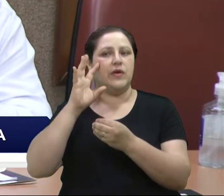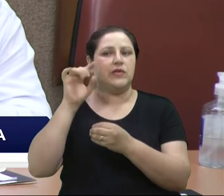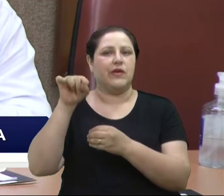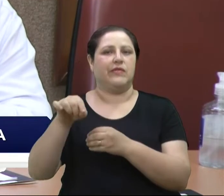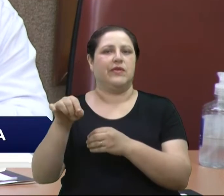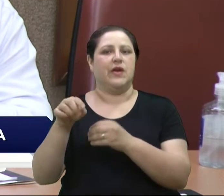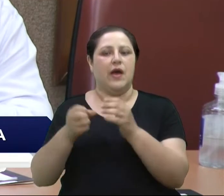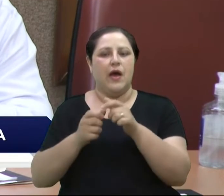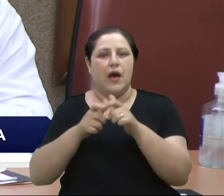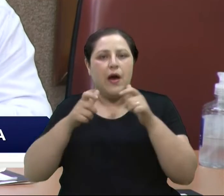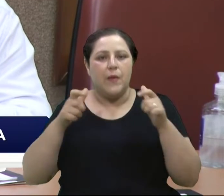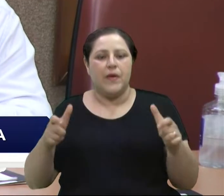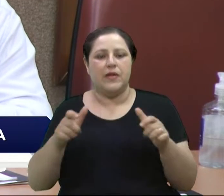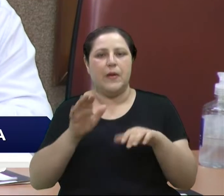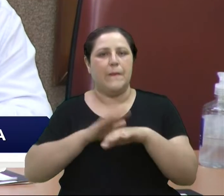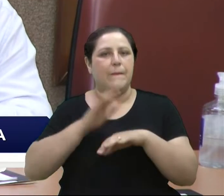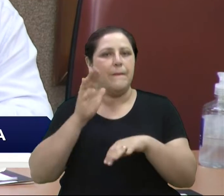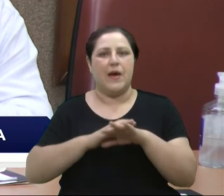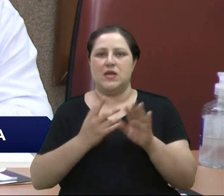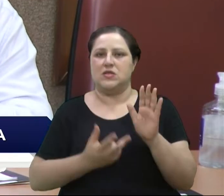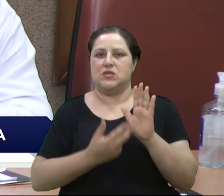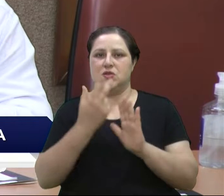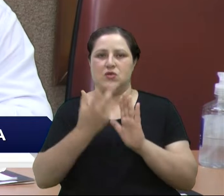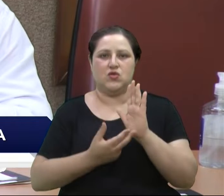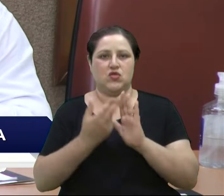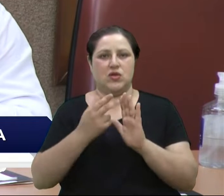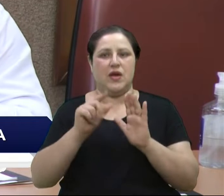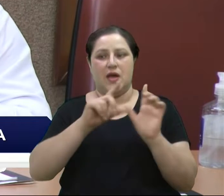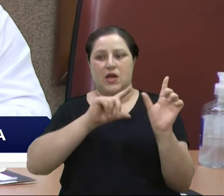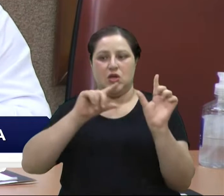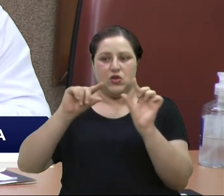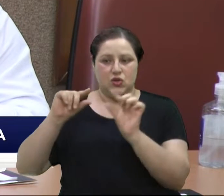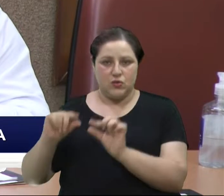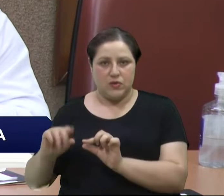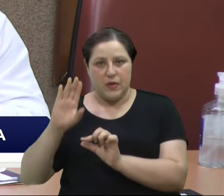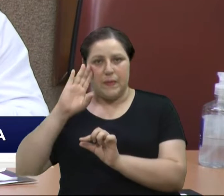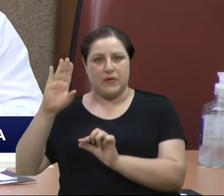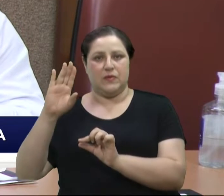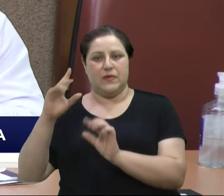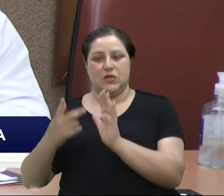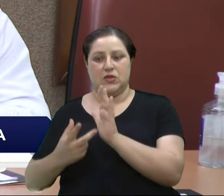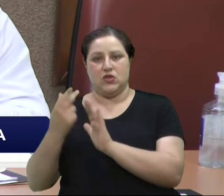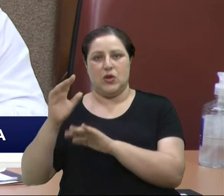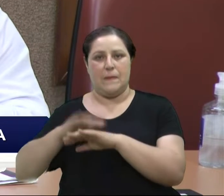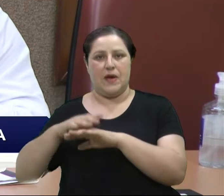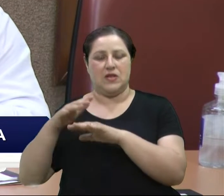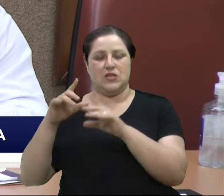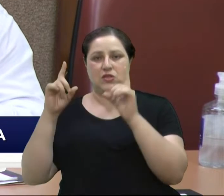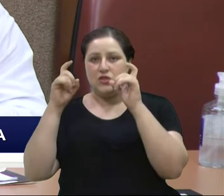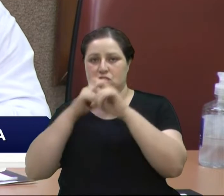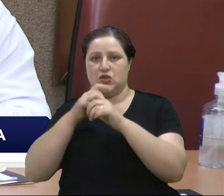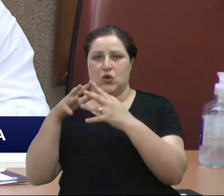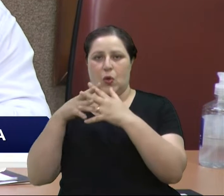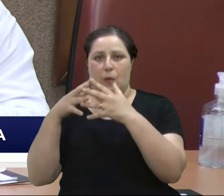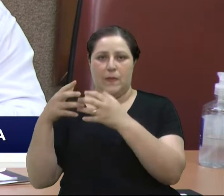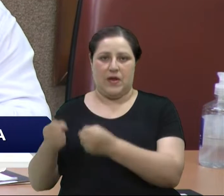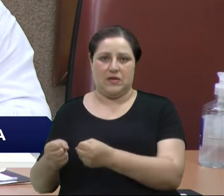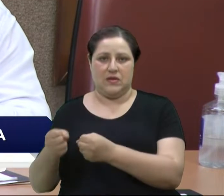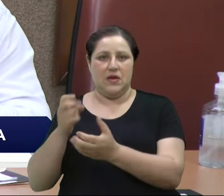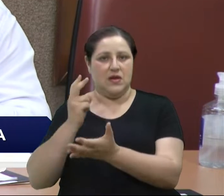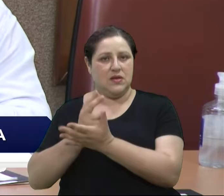essa produção de cirurgias e poder diminuir principalmente as cirurgias mais complexas. A gente vê todo